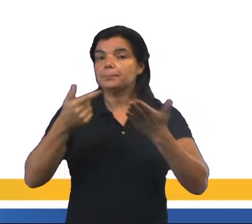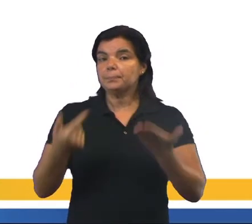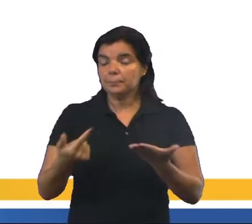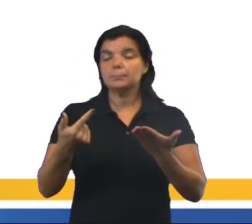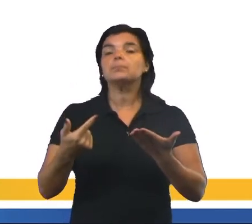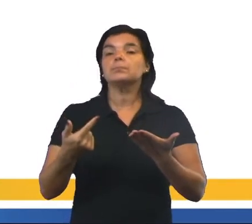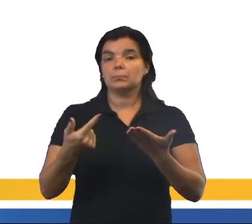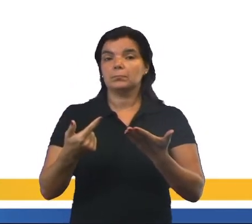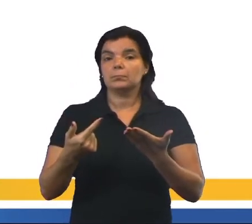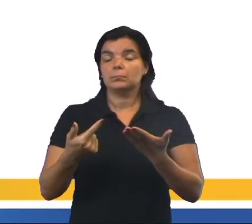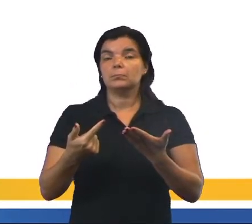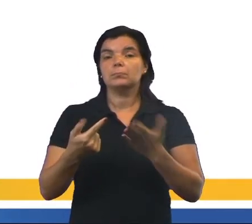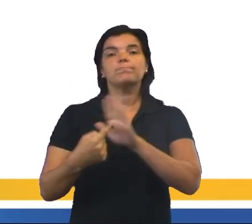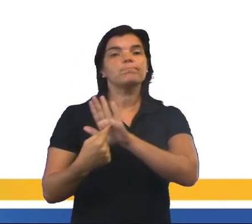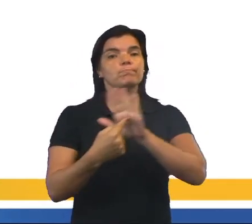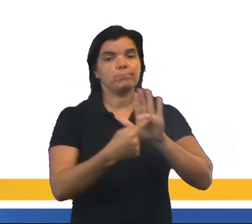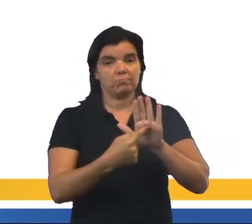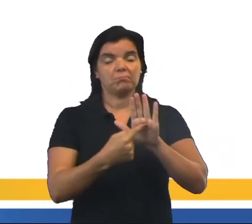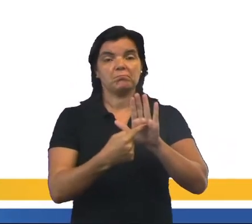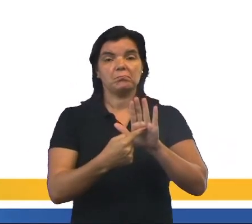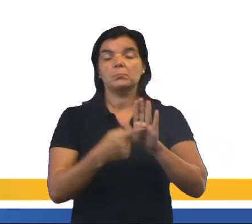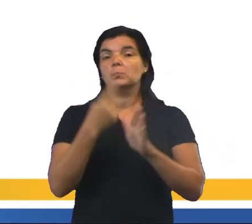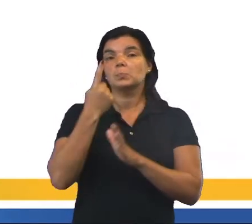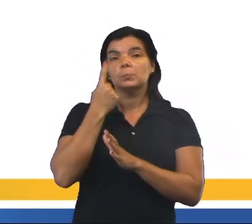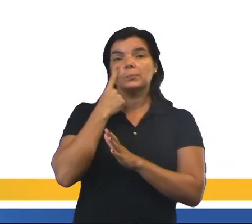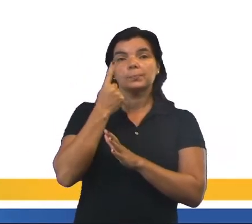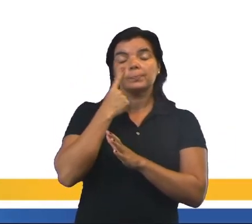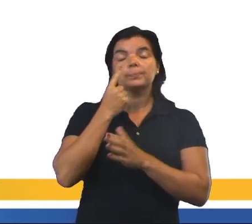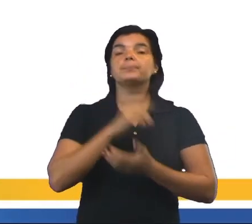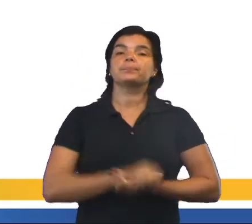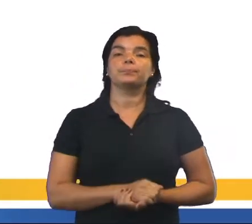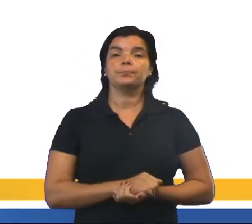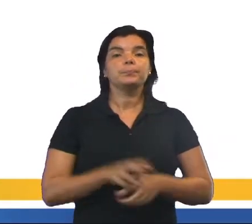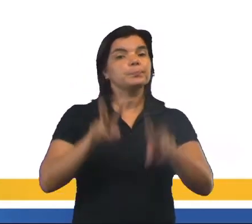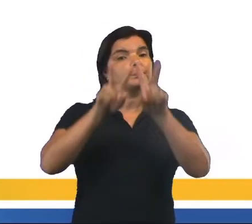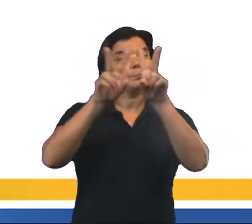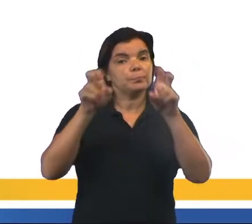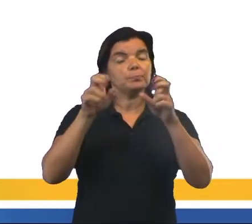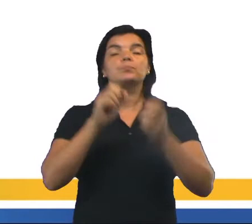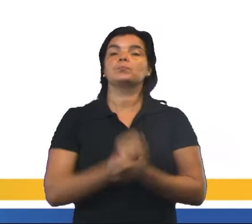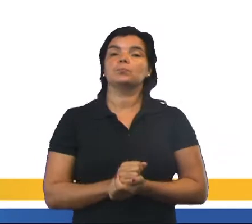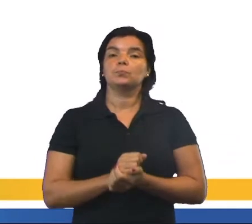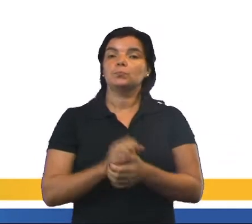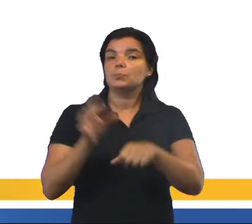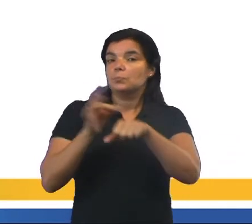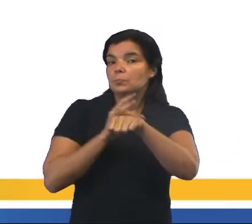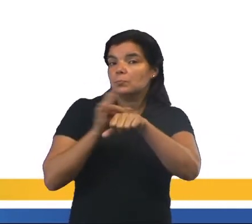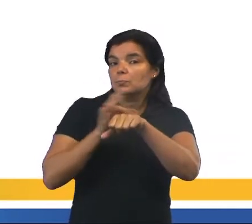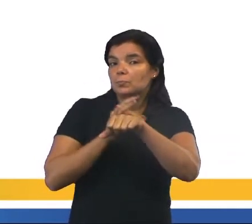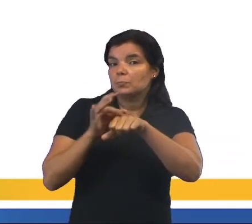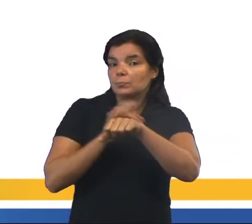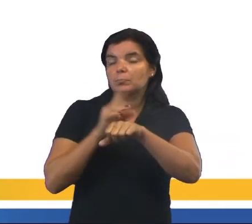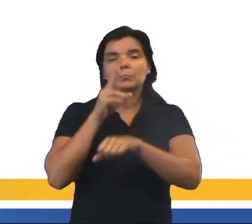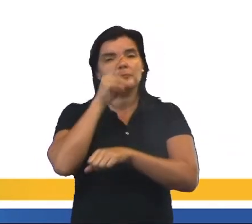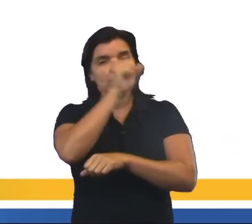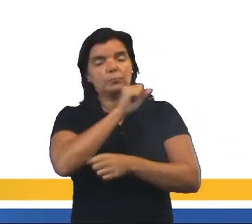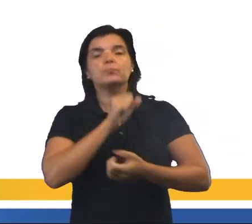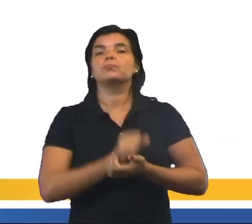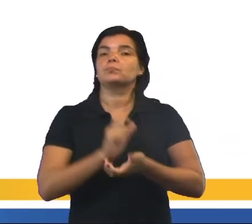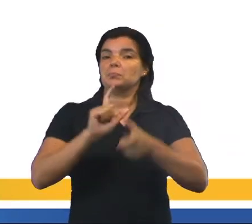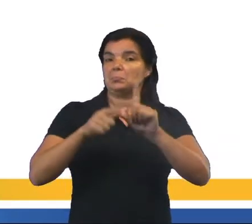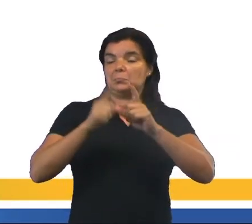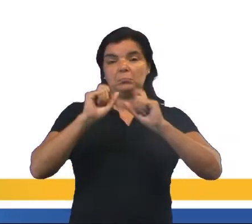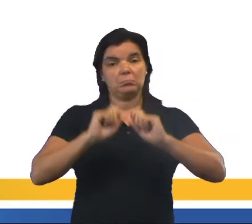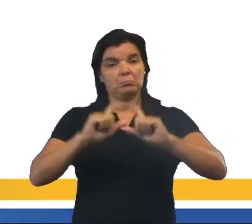jornais ganham bastante destaque? Olhem só, gente, observem que o título ele está em negrito, ele está em